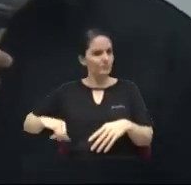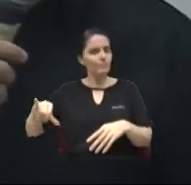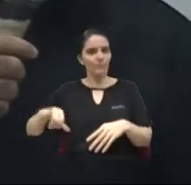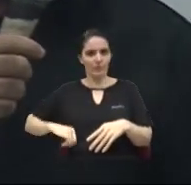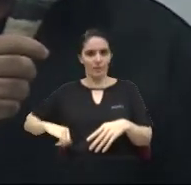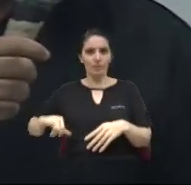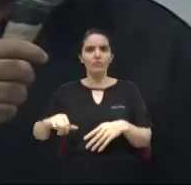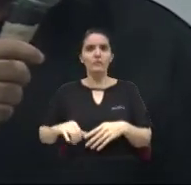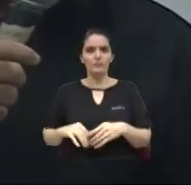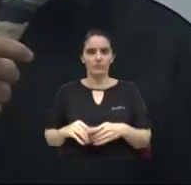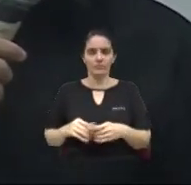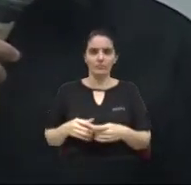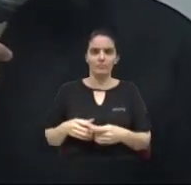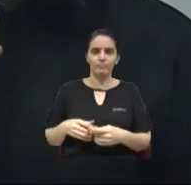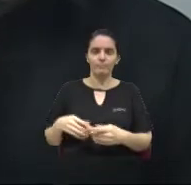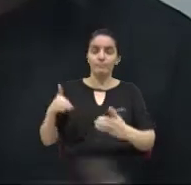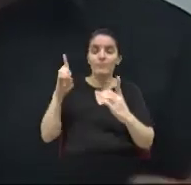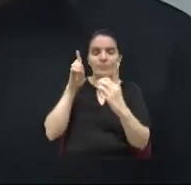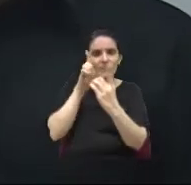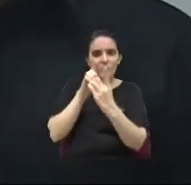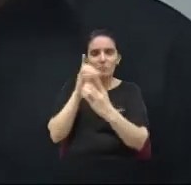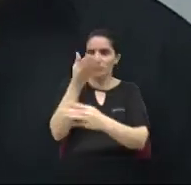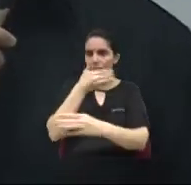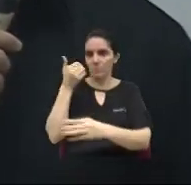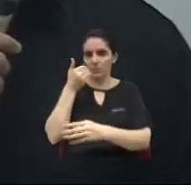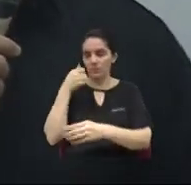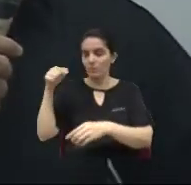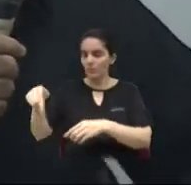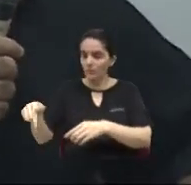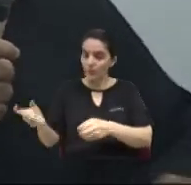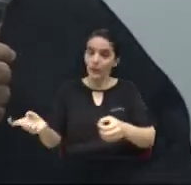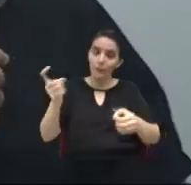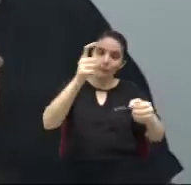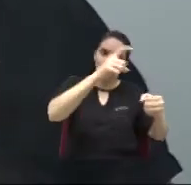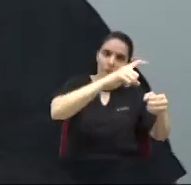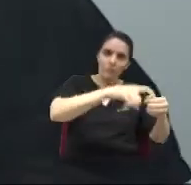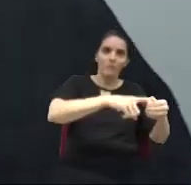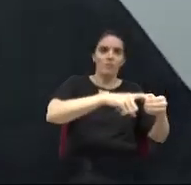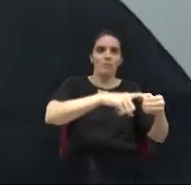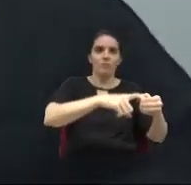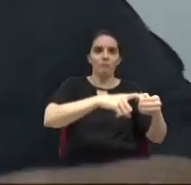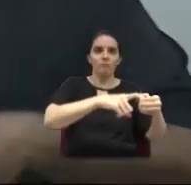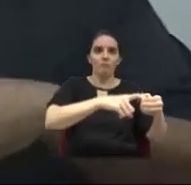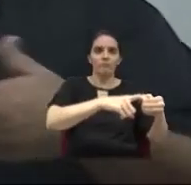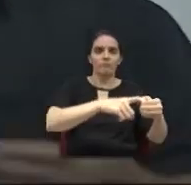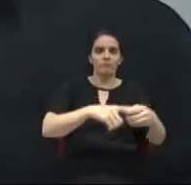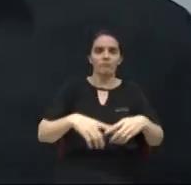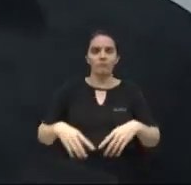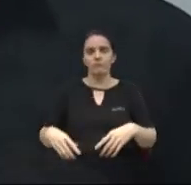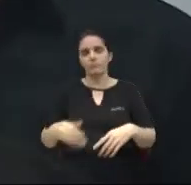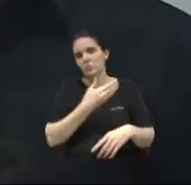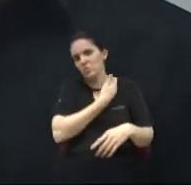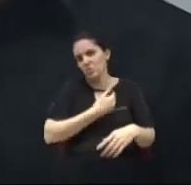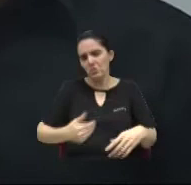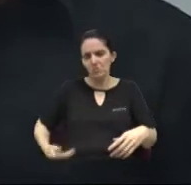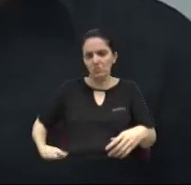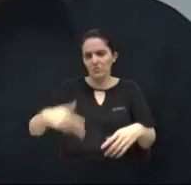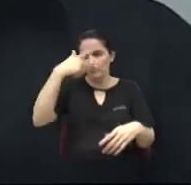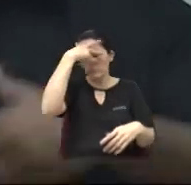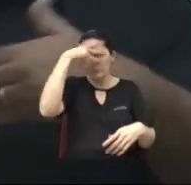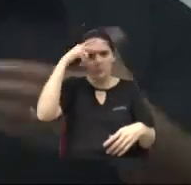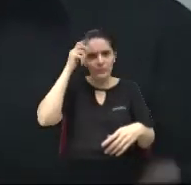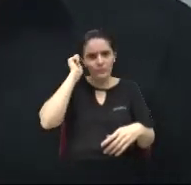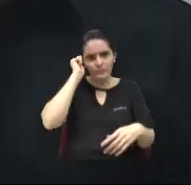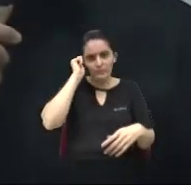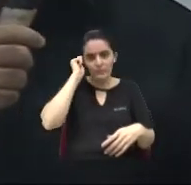de um atendimento público melhor, e que volte realmente, de fato, para a Policlínica, até que o governo municipal consiga,